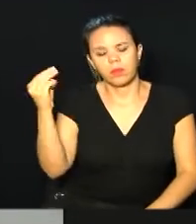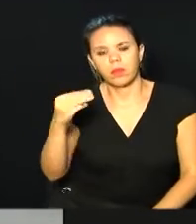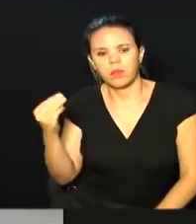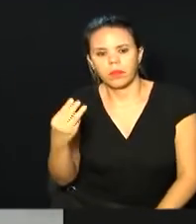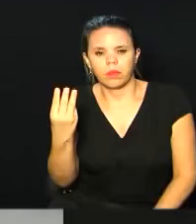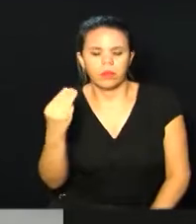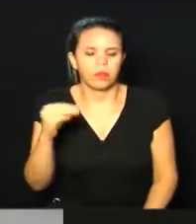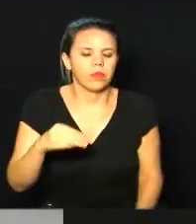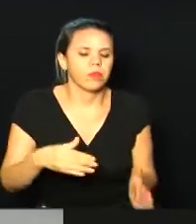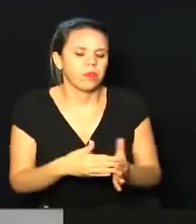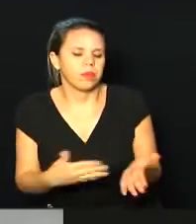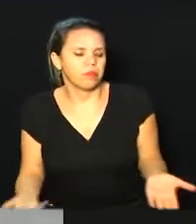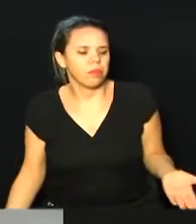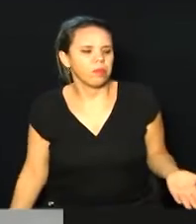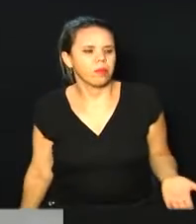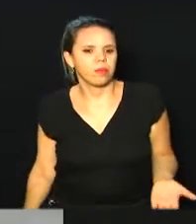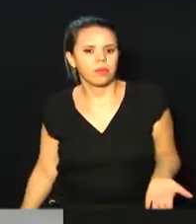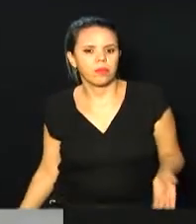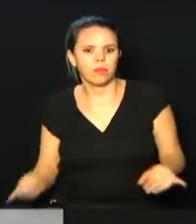3 minutos.